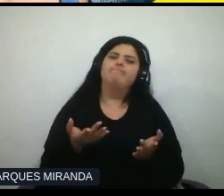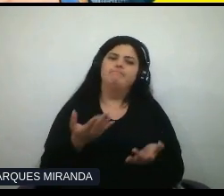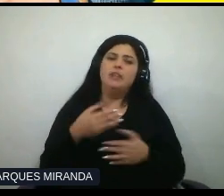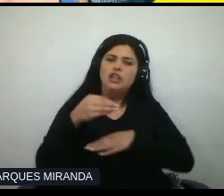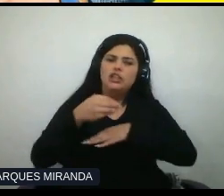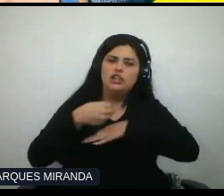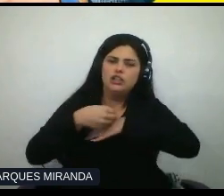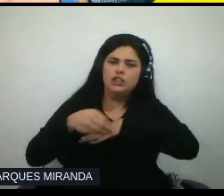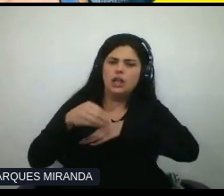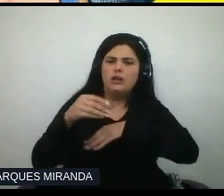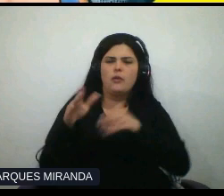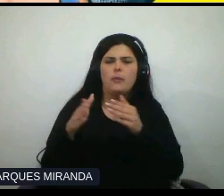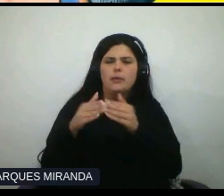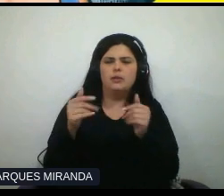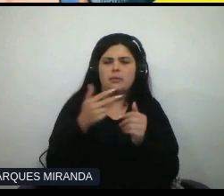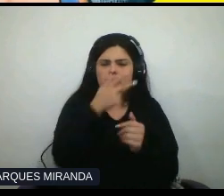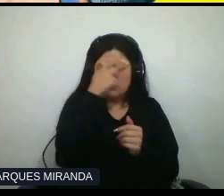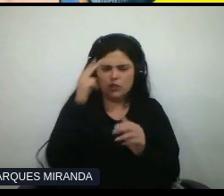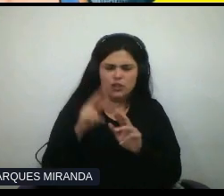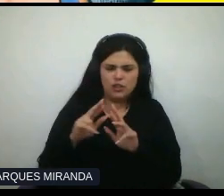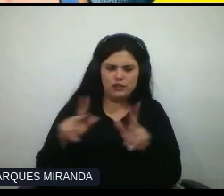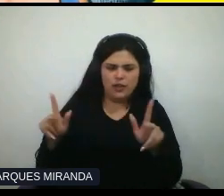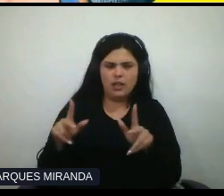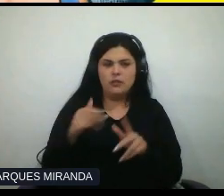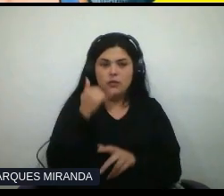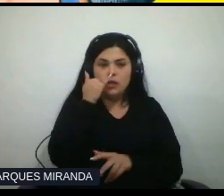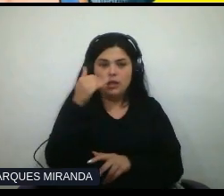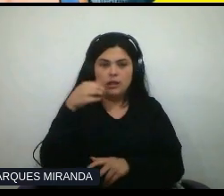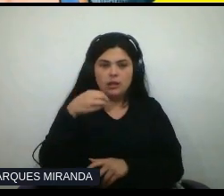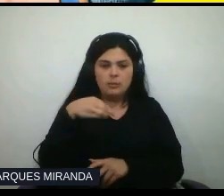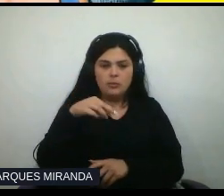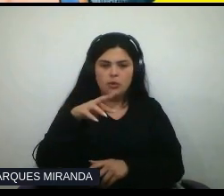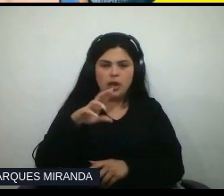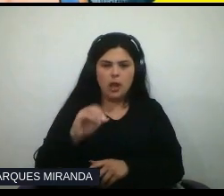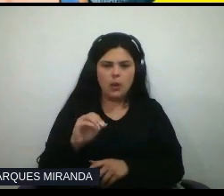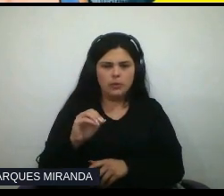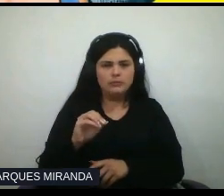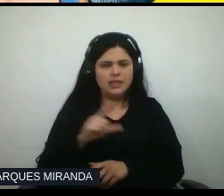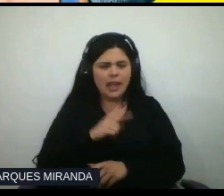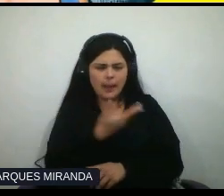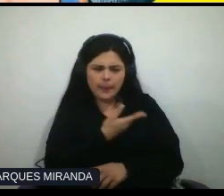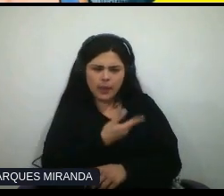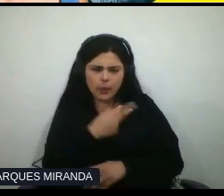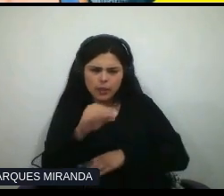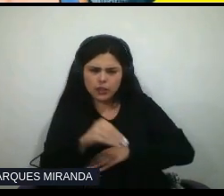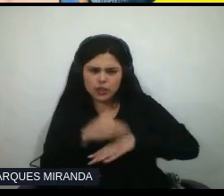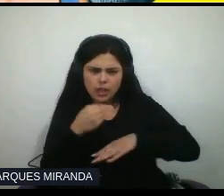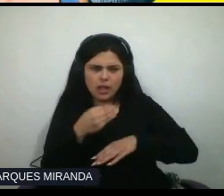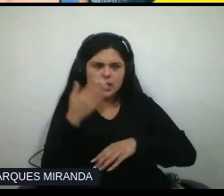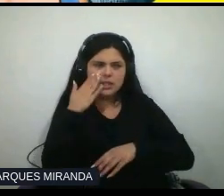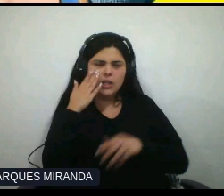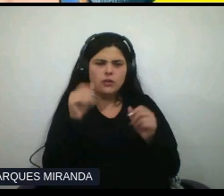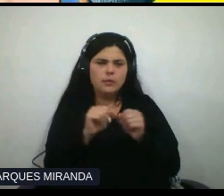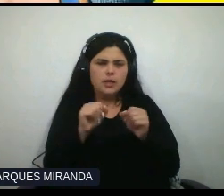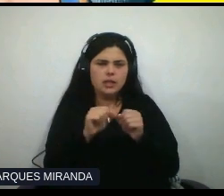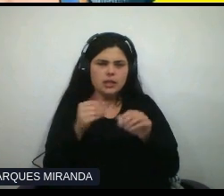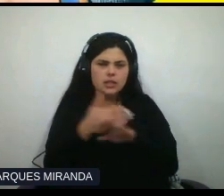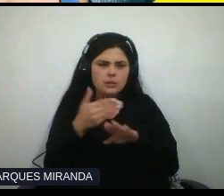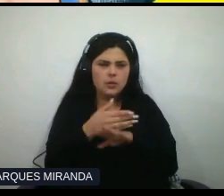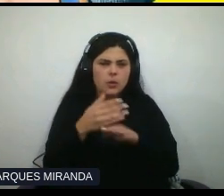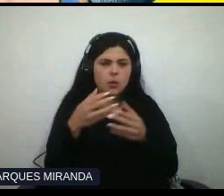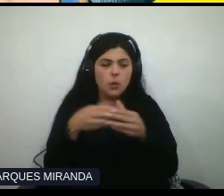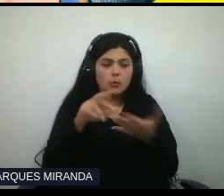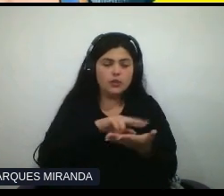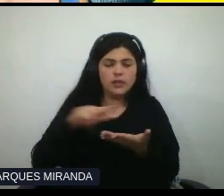eu vou pedir para alguém diferente, vou ligar ali para o Murilo. Murilo, você não tem um amigo para você indicar? Porque eu sei que você faz parte ali do grupo de